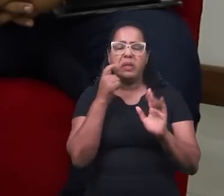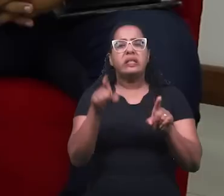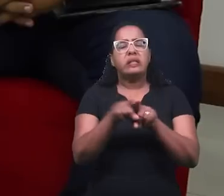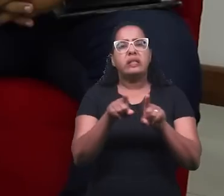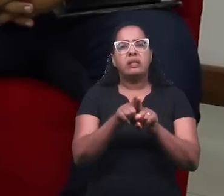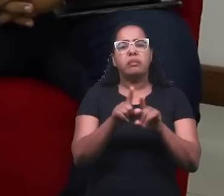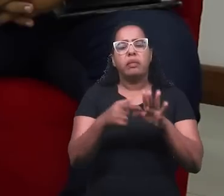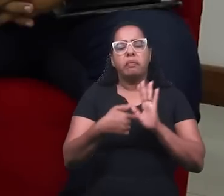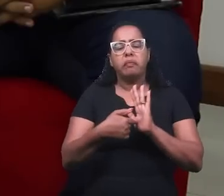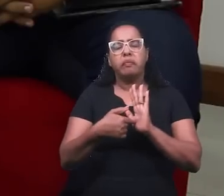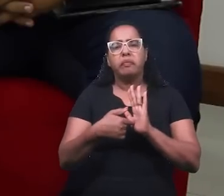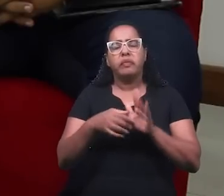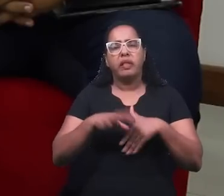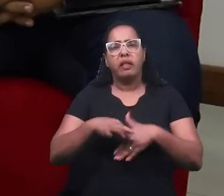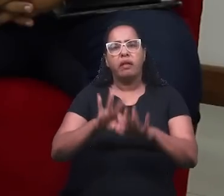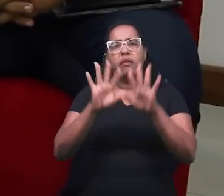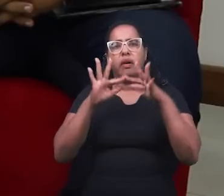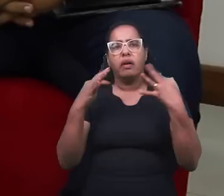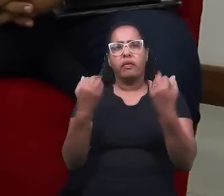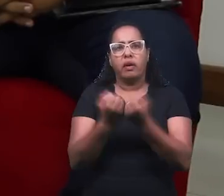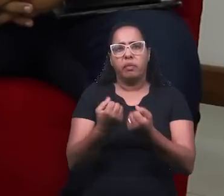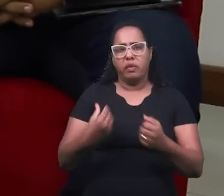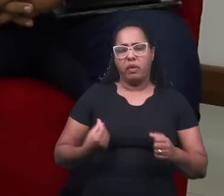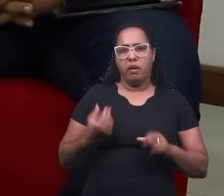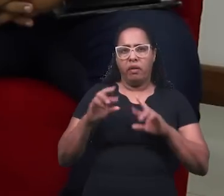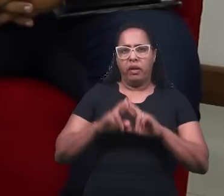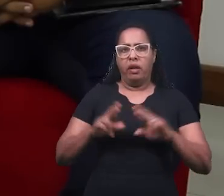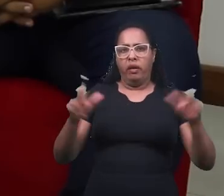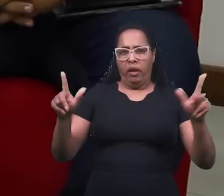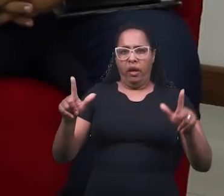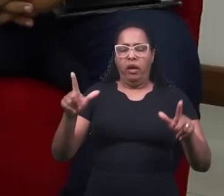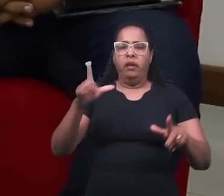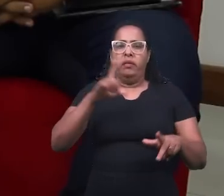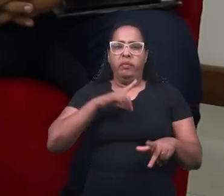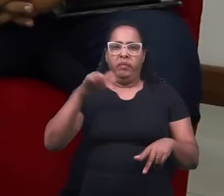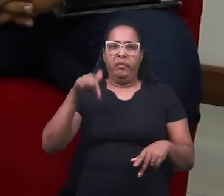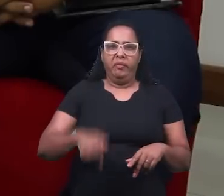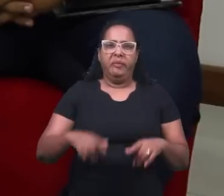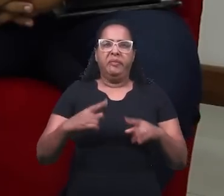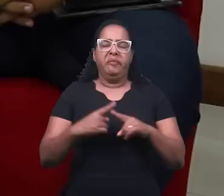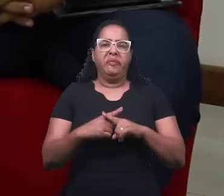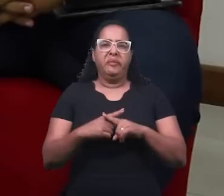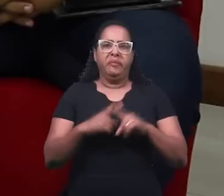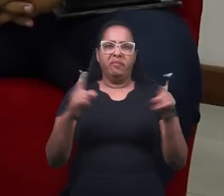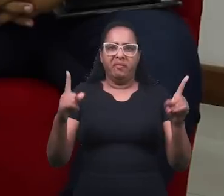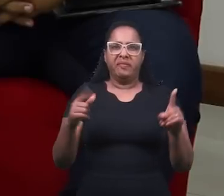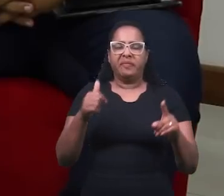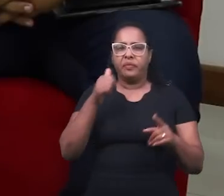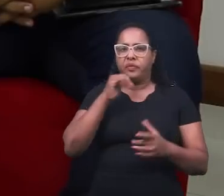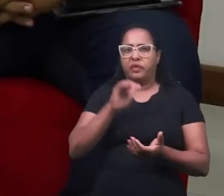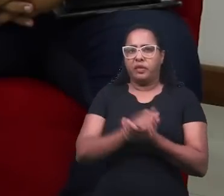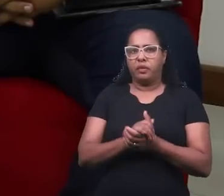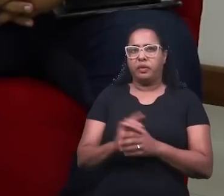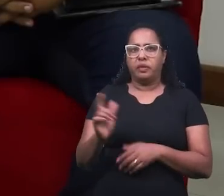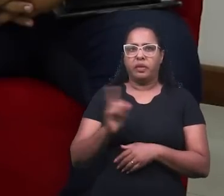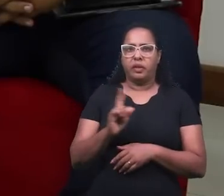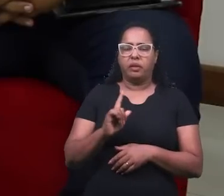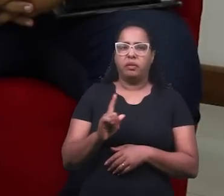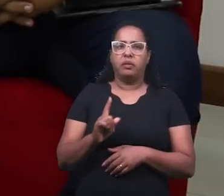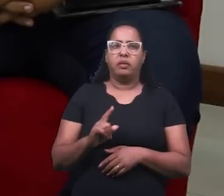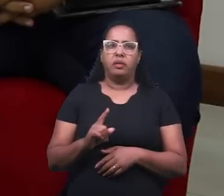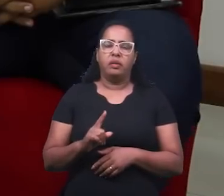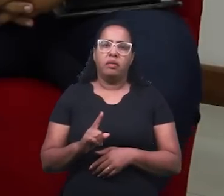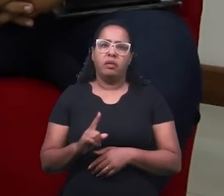de levar a família para ter uma vida, né, diferente do que nós tínhamos aqui. Mas aí a Priscila, minha esposa, ela falou assim, olha, não, nós